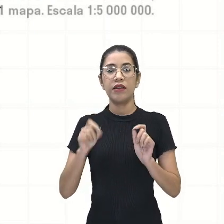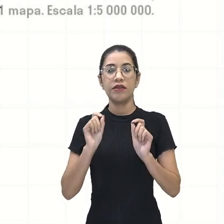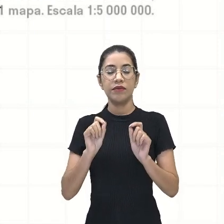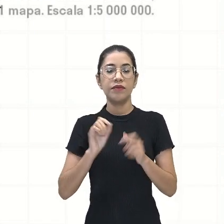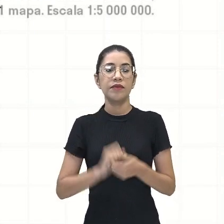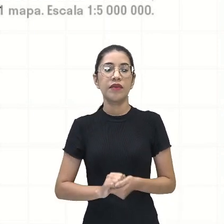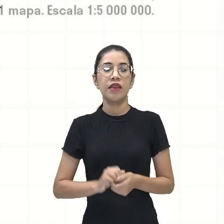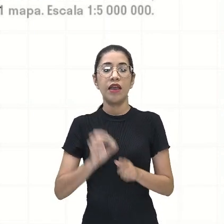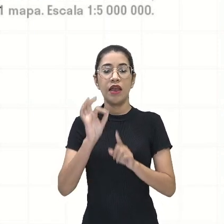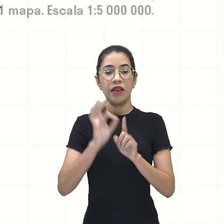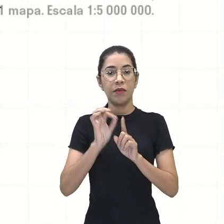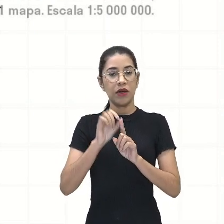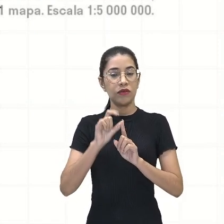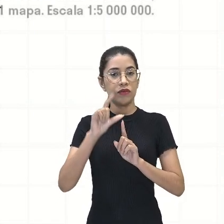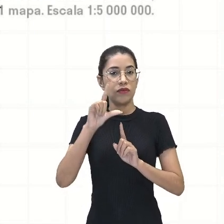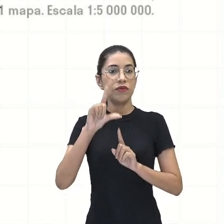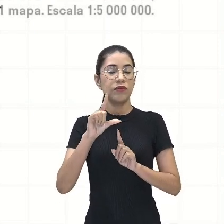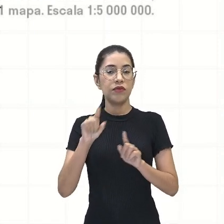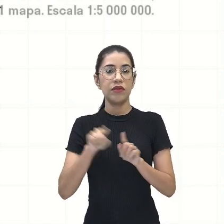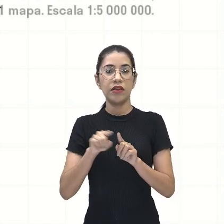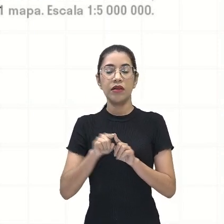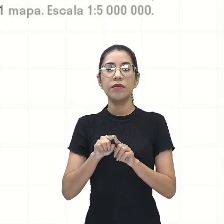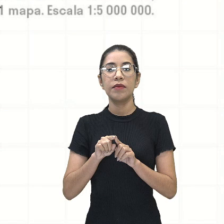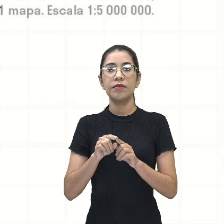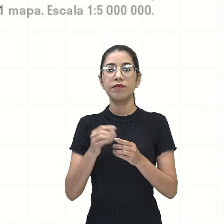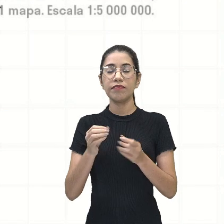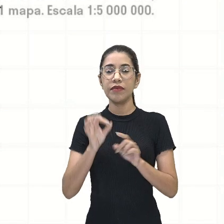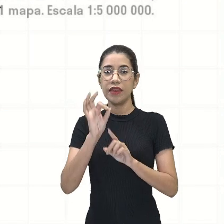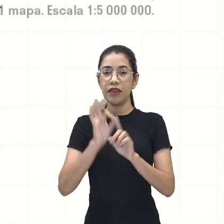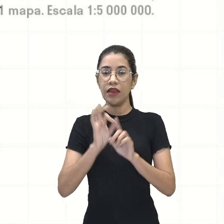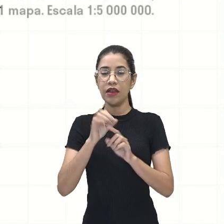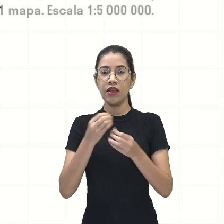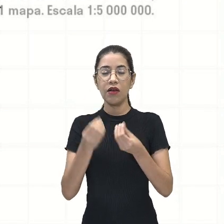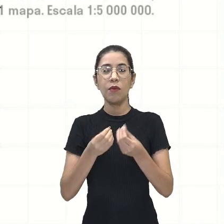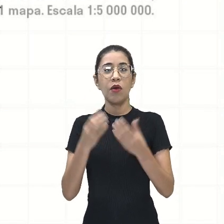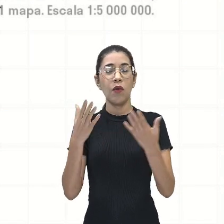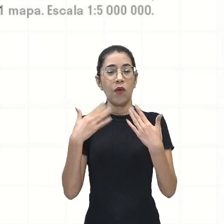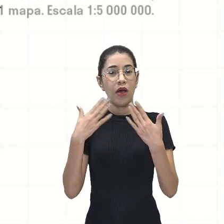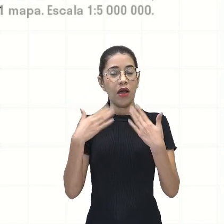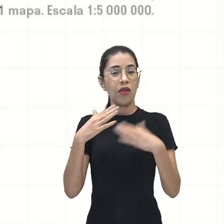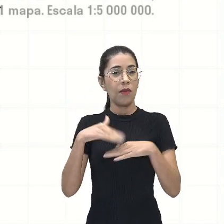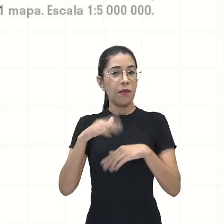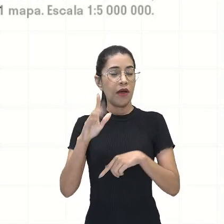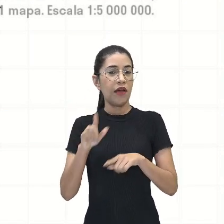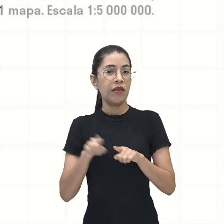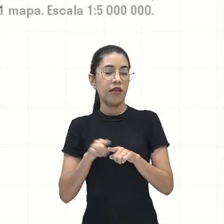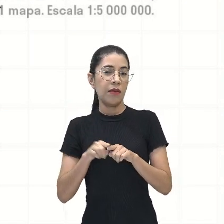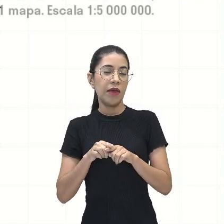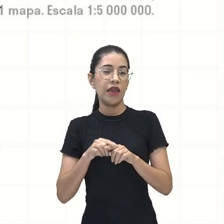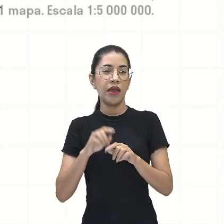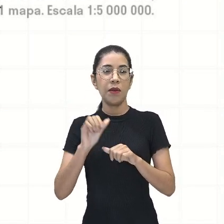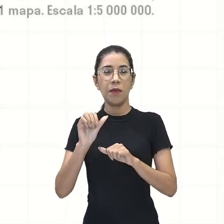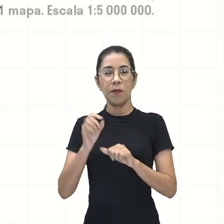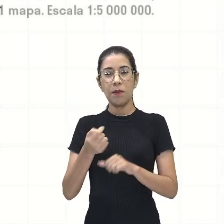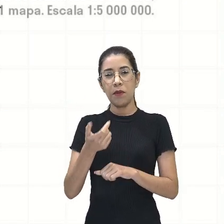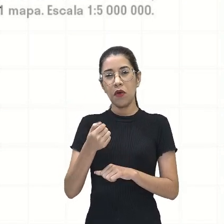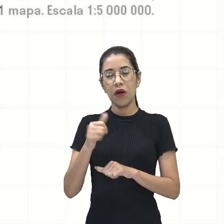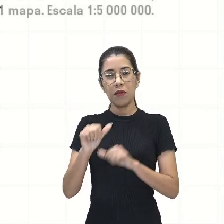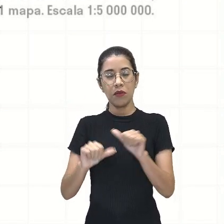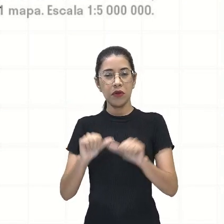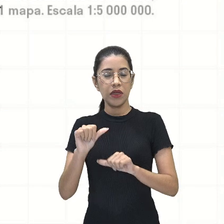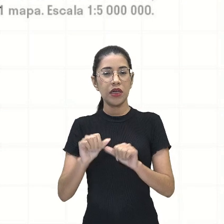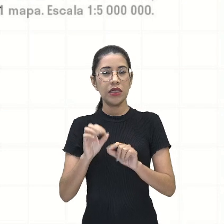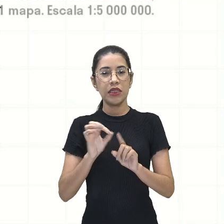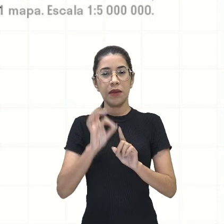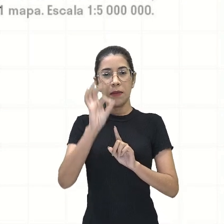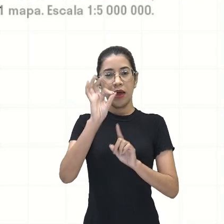tem temperaturas elevadas, com baixa amplitude térmica, ou seja, faz muito calor, há pouca variação entre as temperaturas máximas